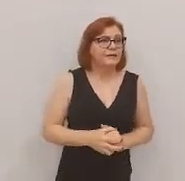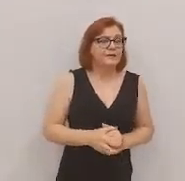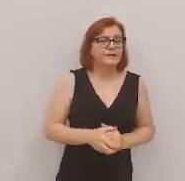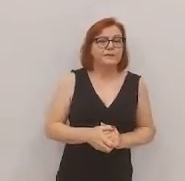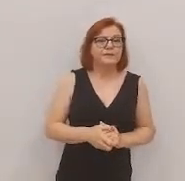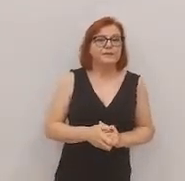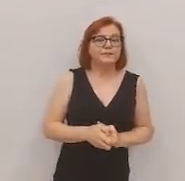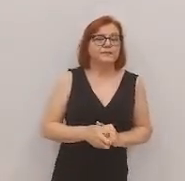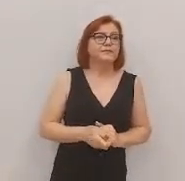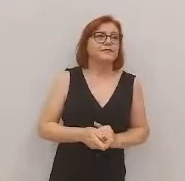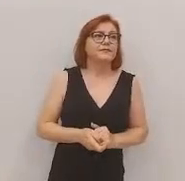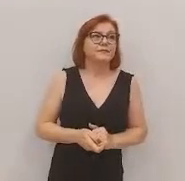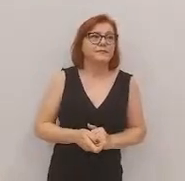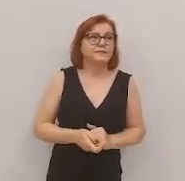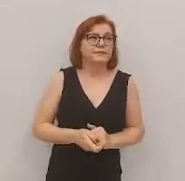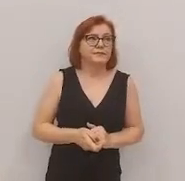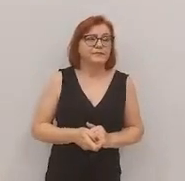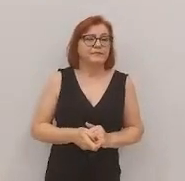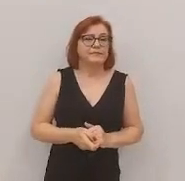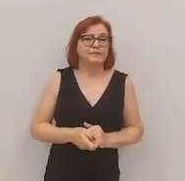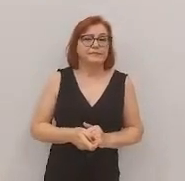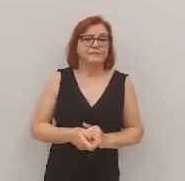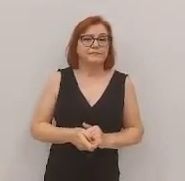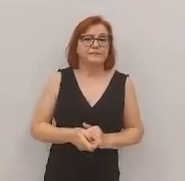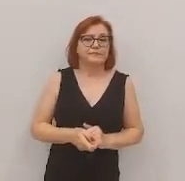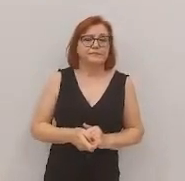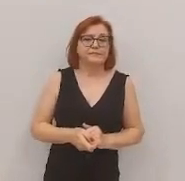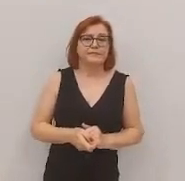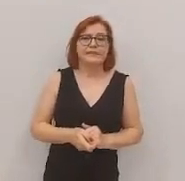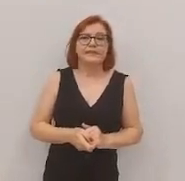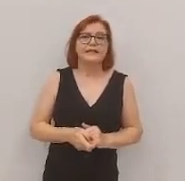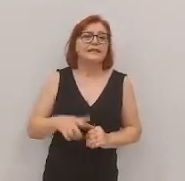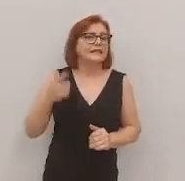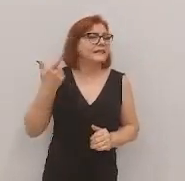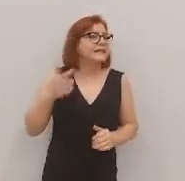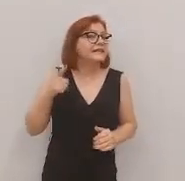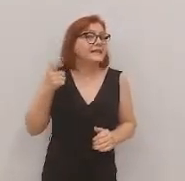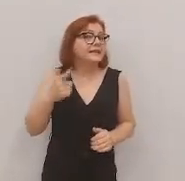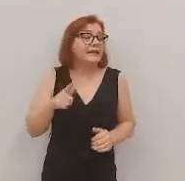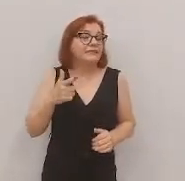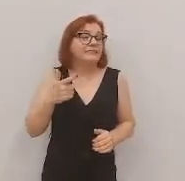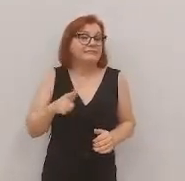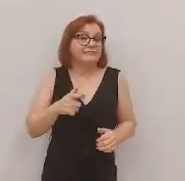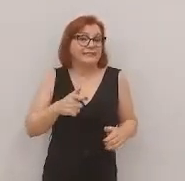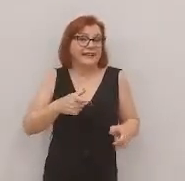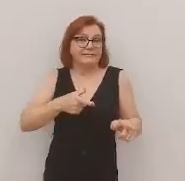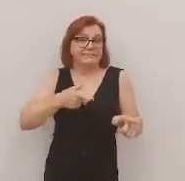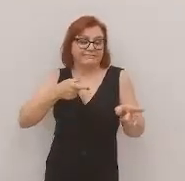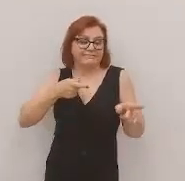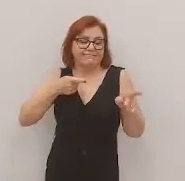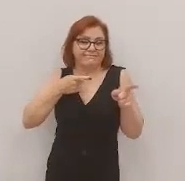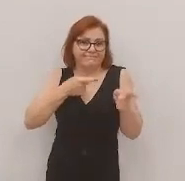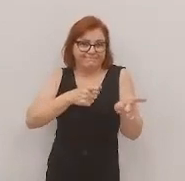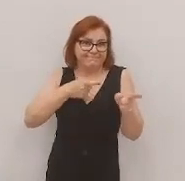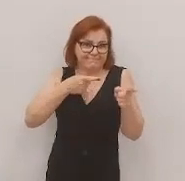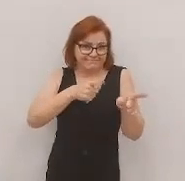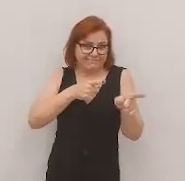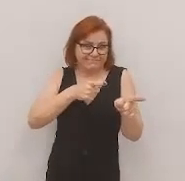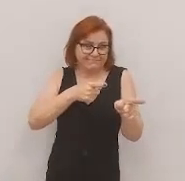separar. Irmãos, não tem nenhuma acusação. Beto, não tem nenhuma acusação.